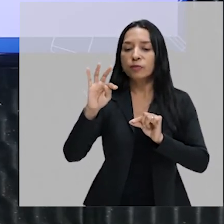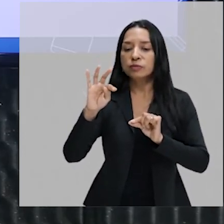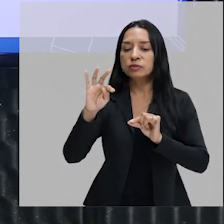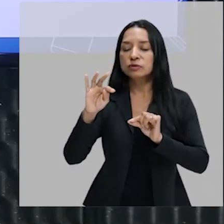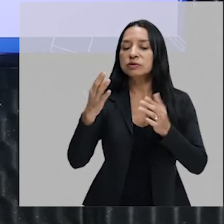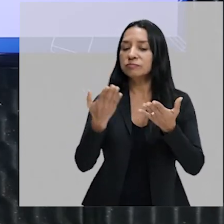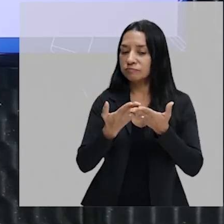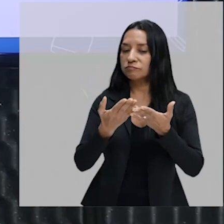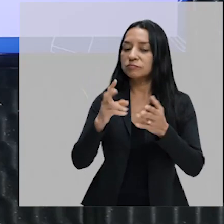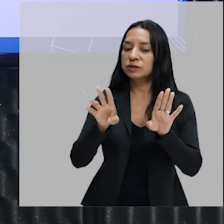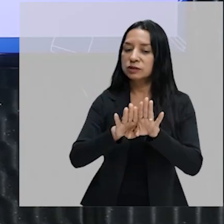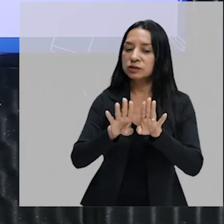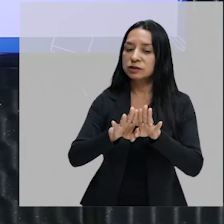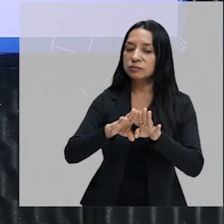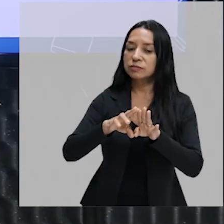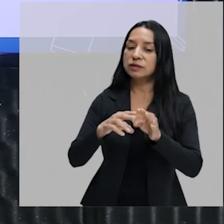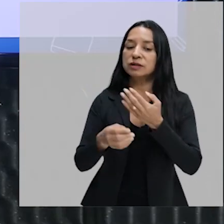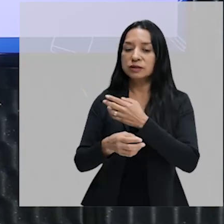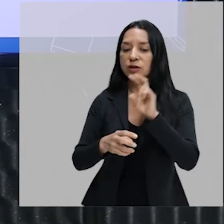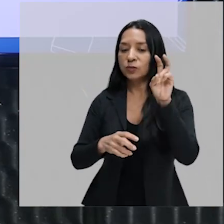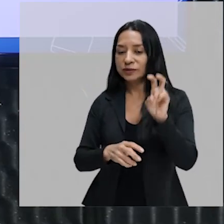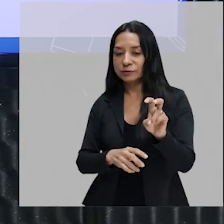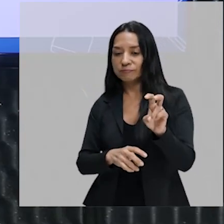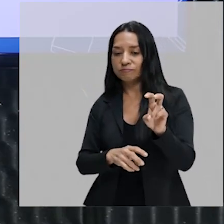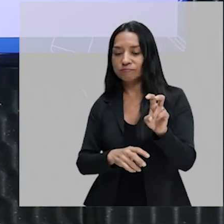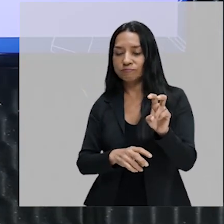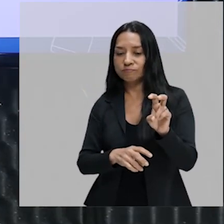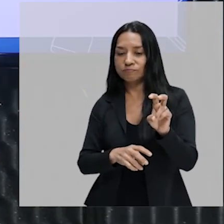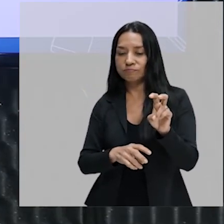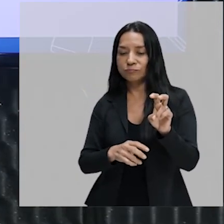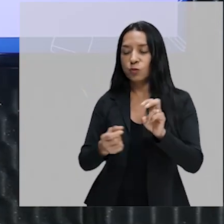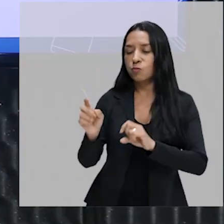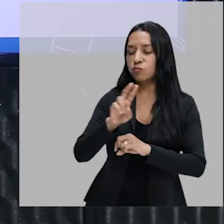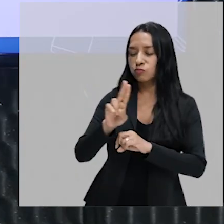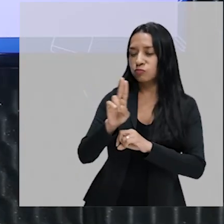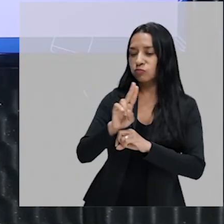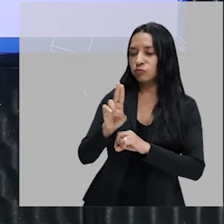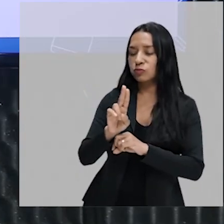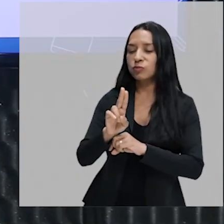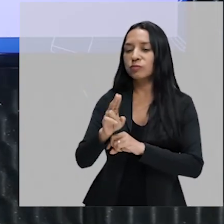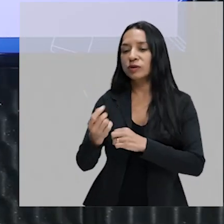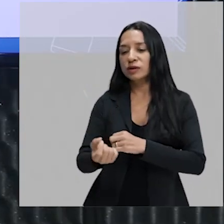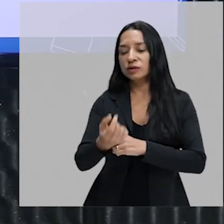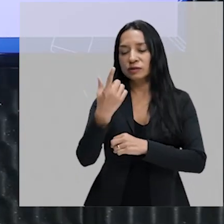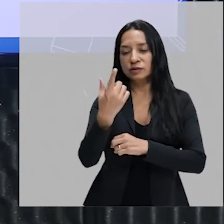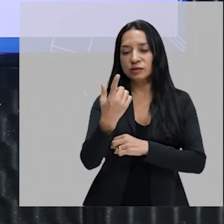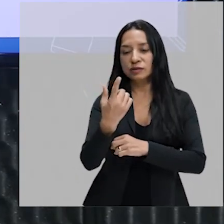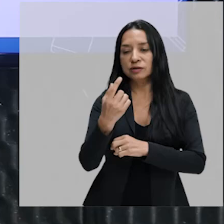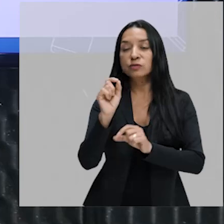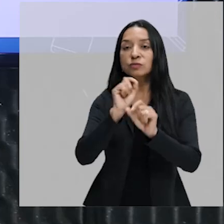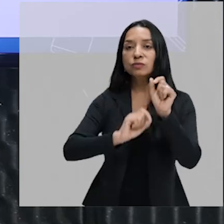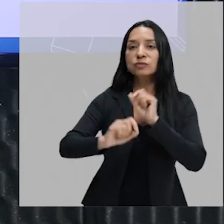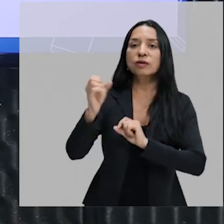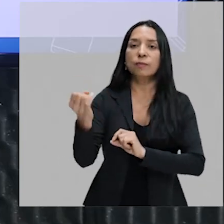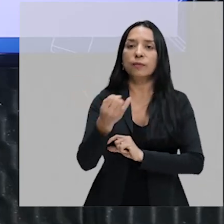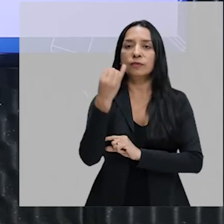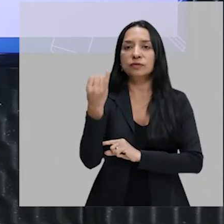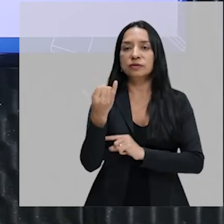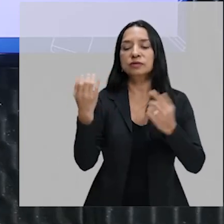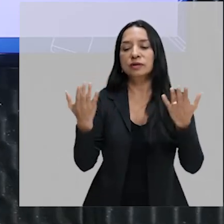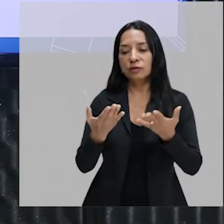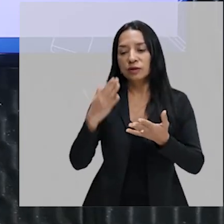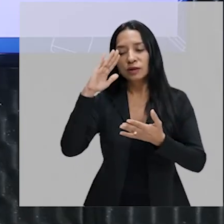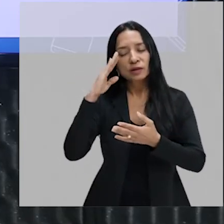de Needham e Spallanzani. É um monte de nome estranho, mas o que é importante aqui é que